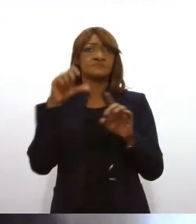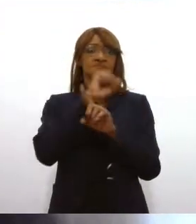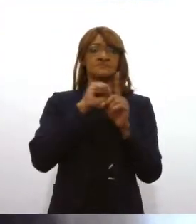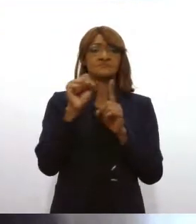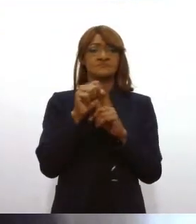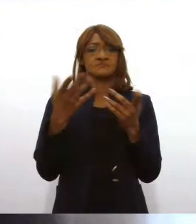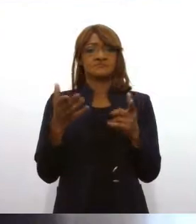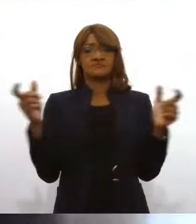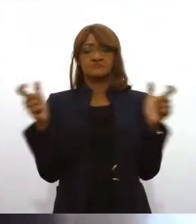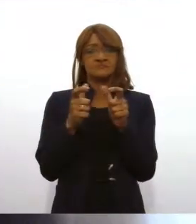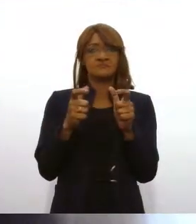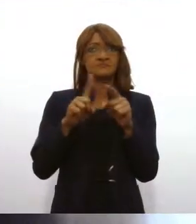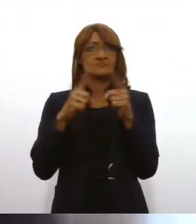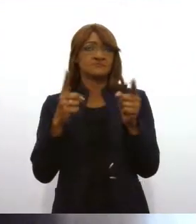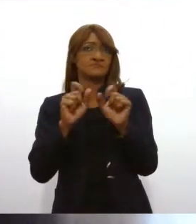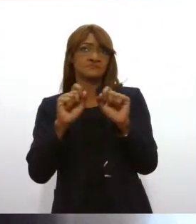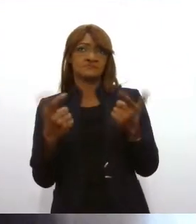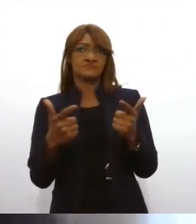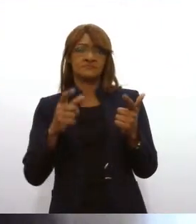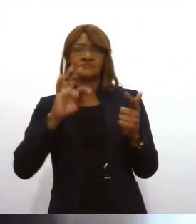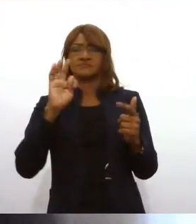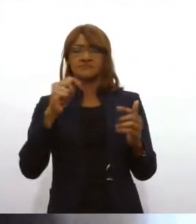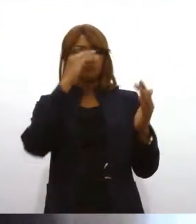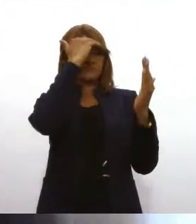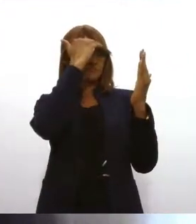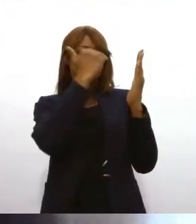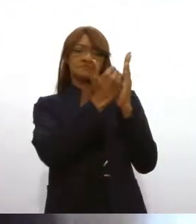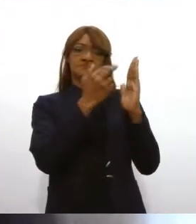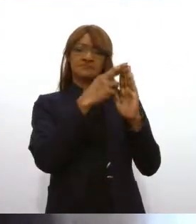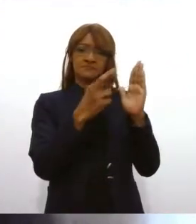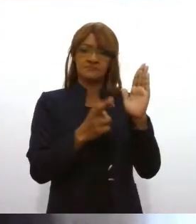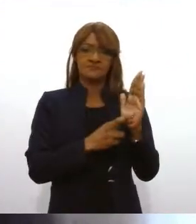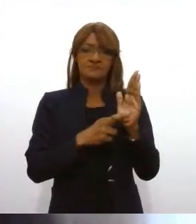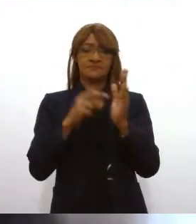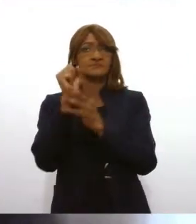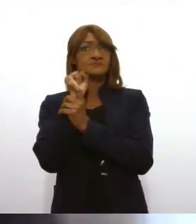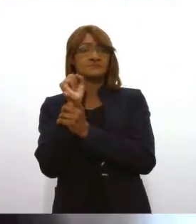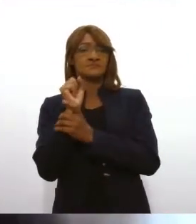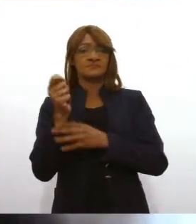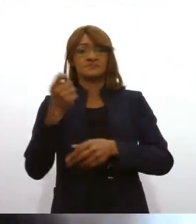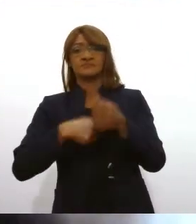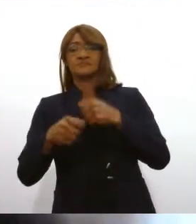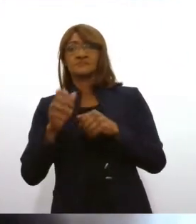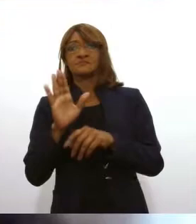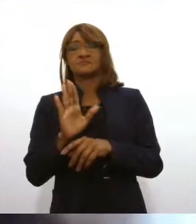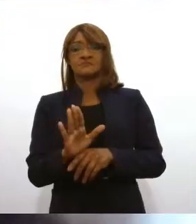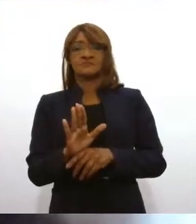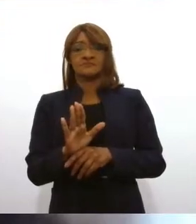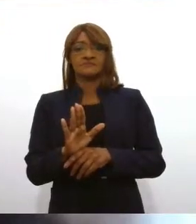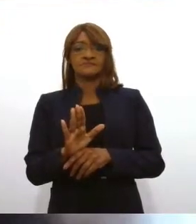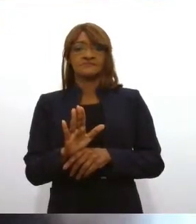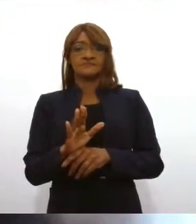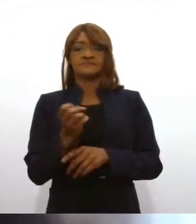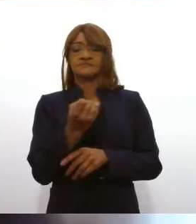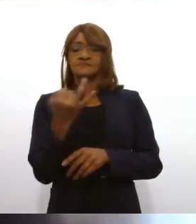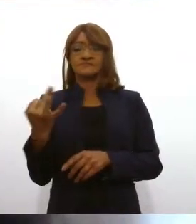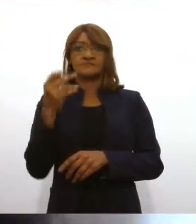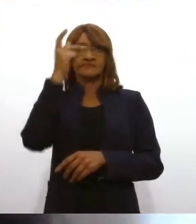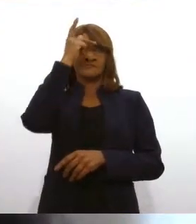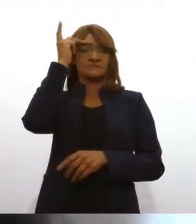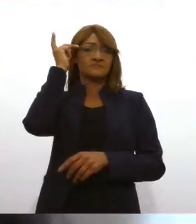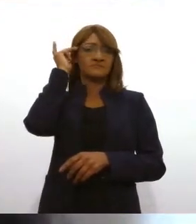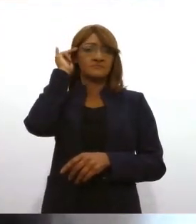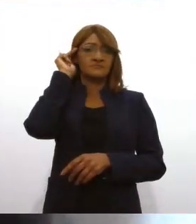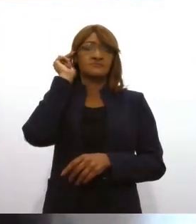reduzida, porém, obviamente, seguindo toda a recomendação de segurança e controle, que, diga-se de passagem, essa quantidade de pessoas inclui as pessoas